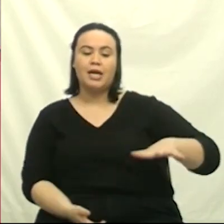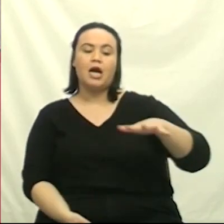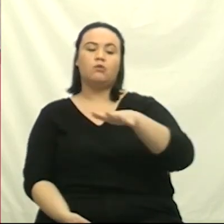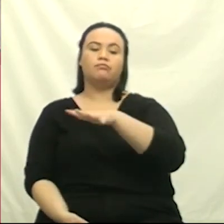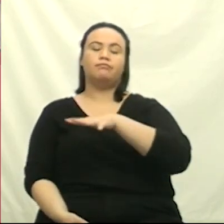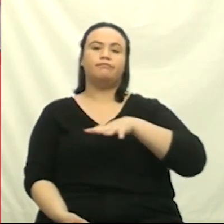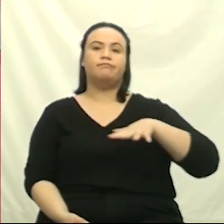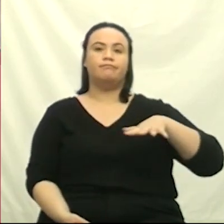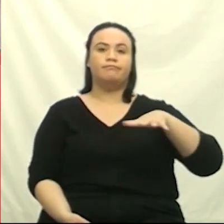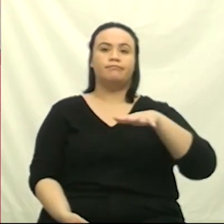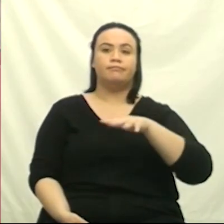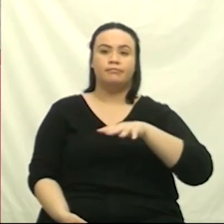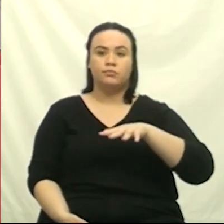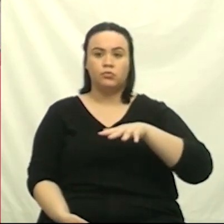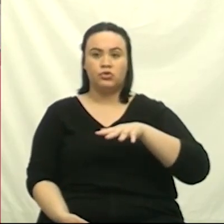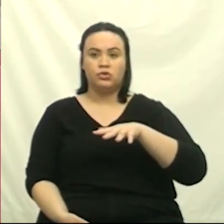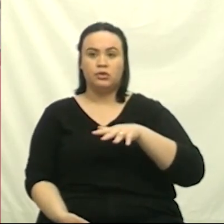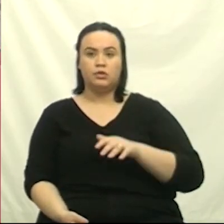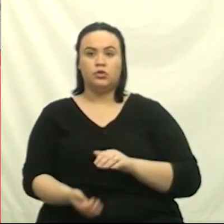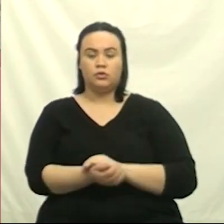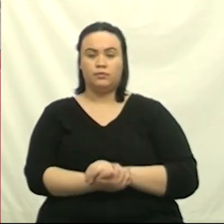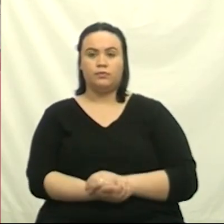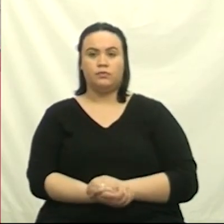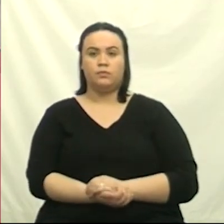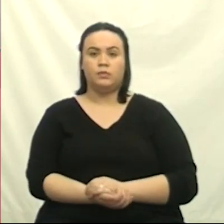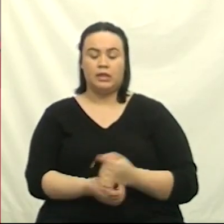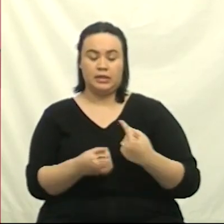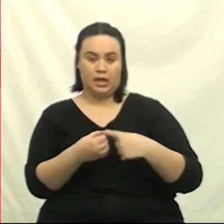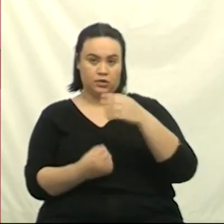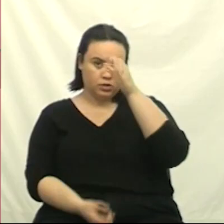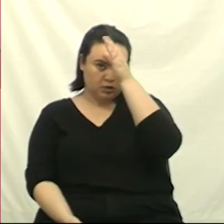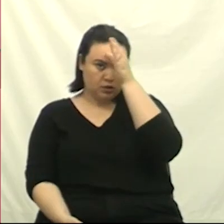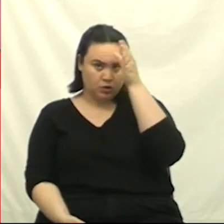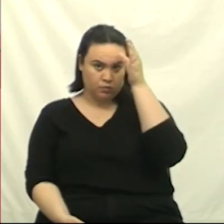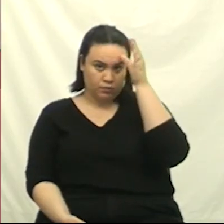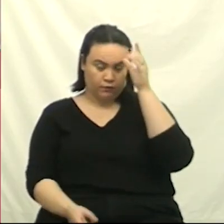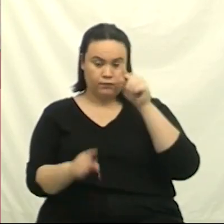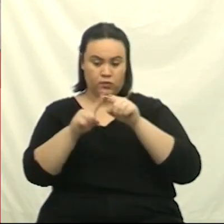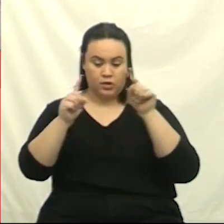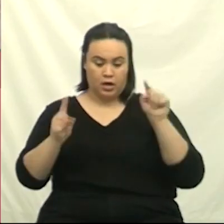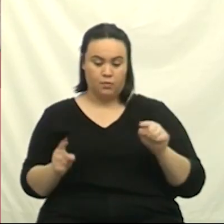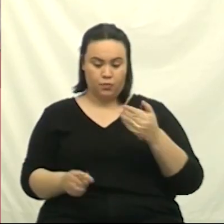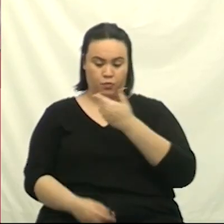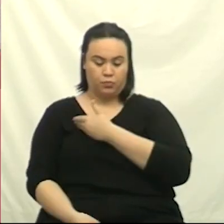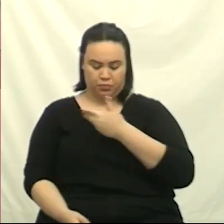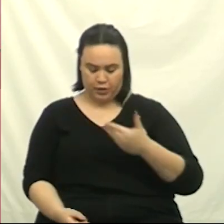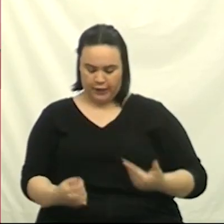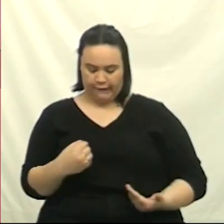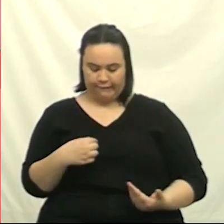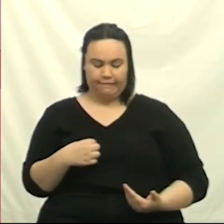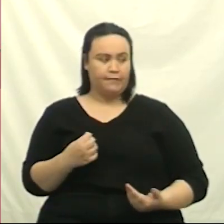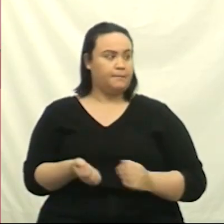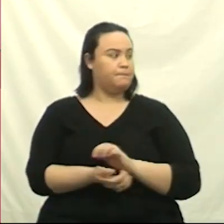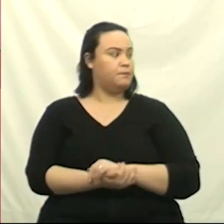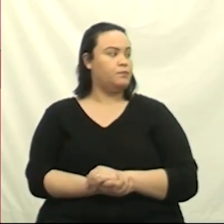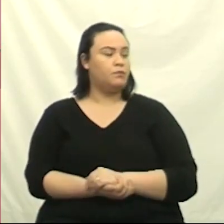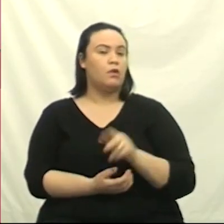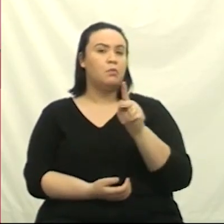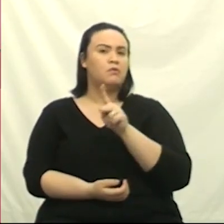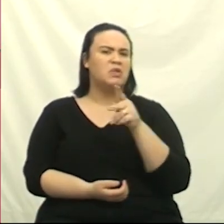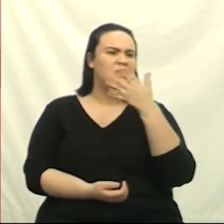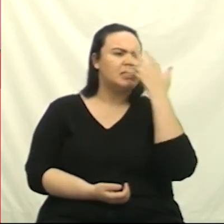no sentido de atender toda a demanda do município no caso servidor público não adianta eu defender o professor